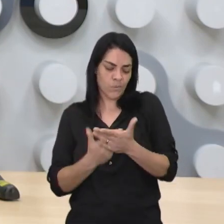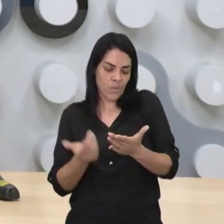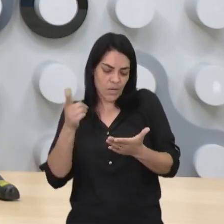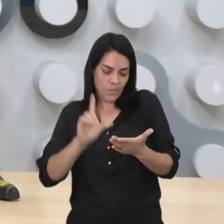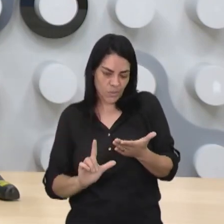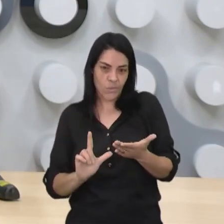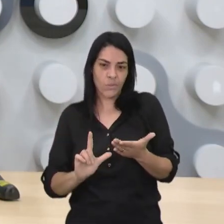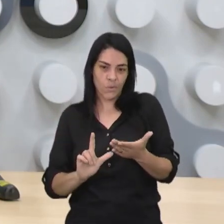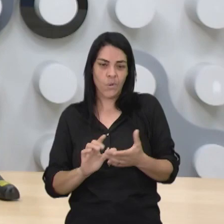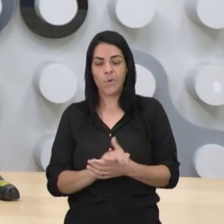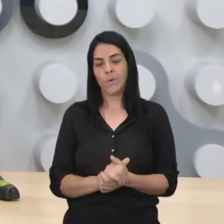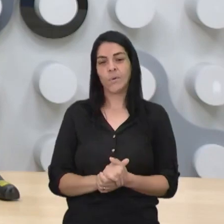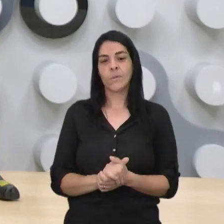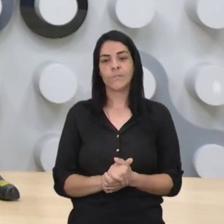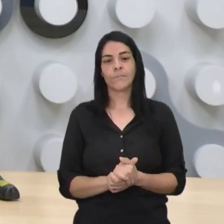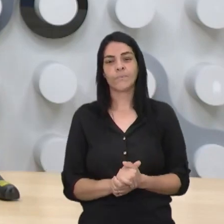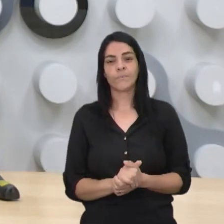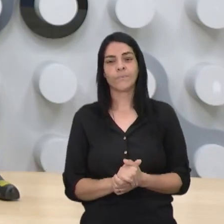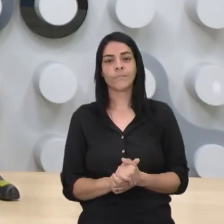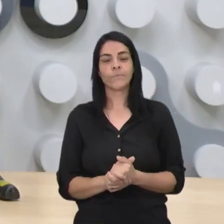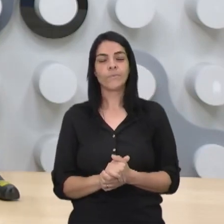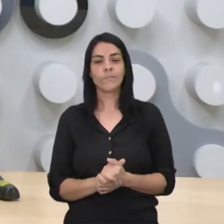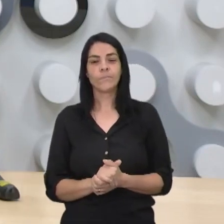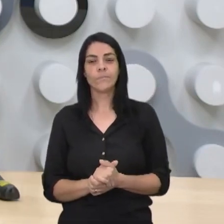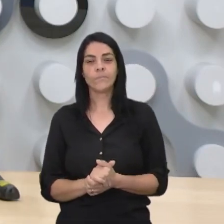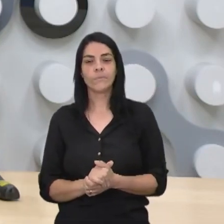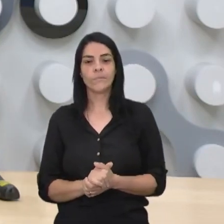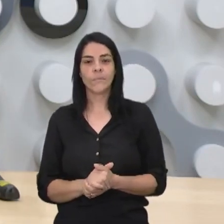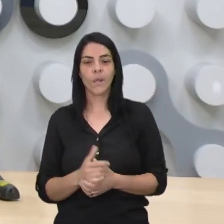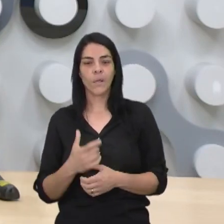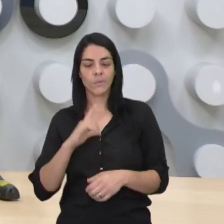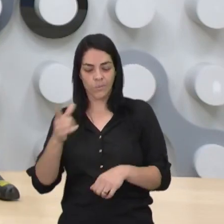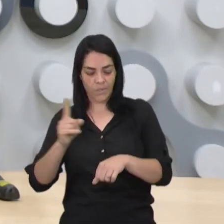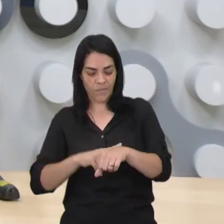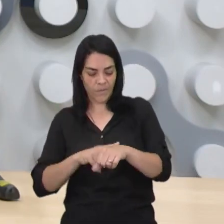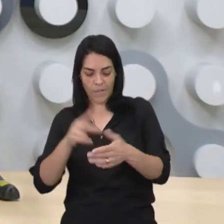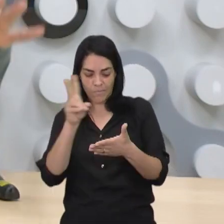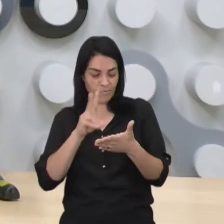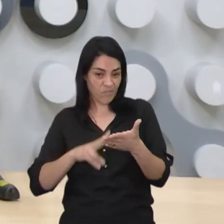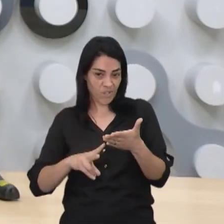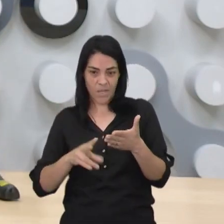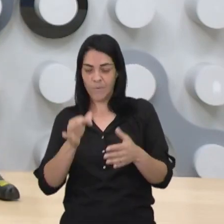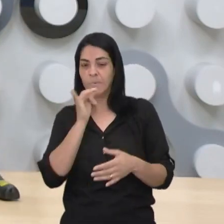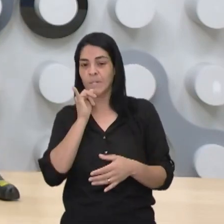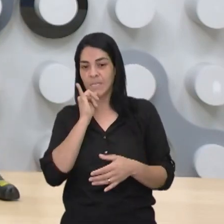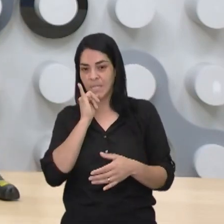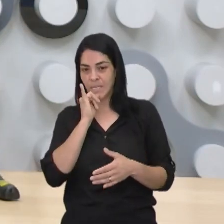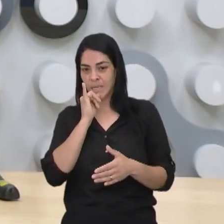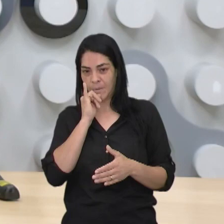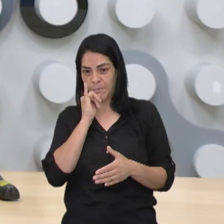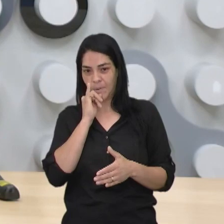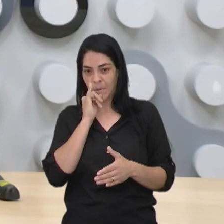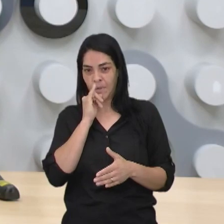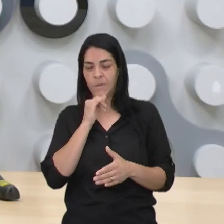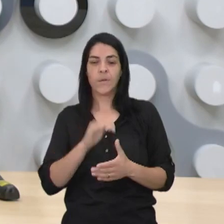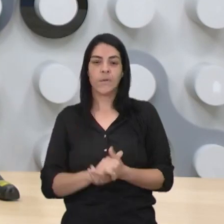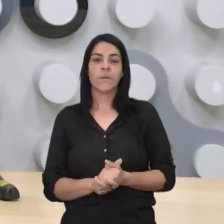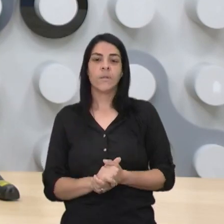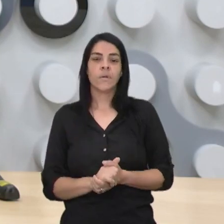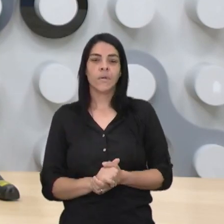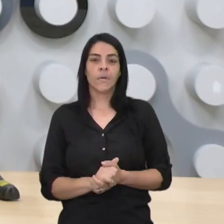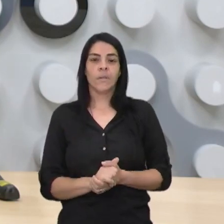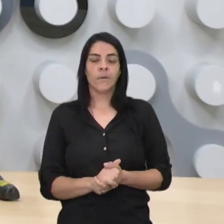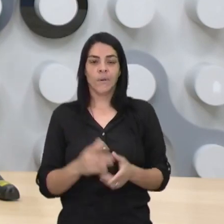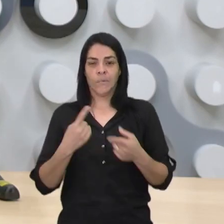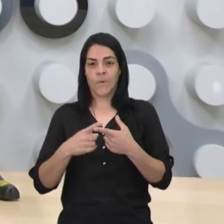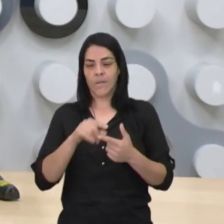do livro, assistir o livro, o professor não deu tempo de ler, por exemplo, o capítulo para aquela semana, porque na faculdade é